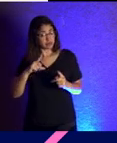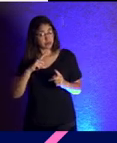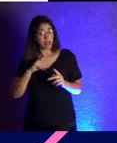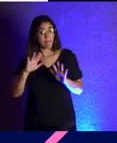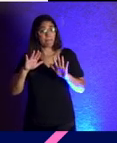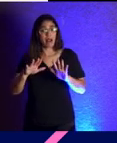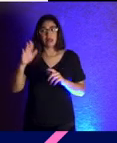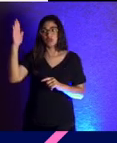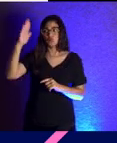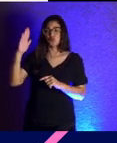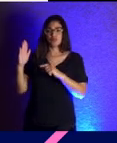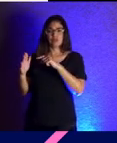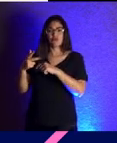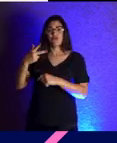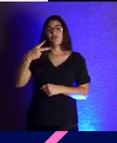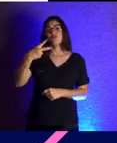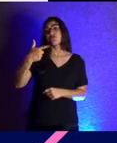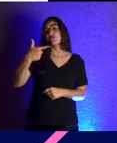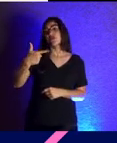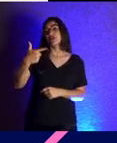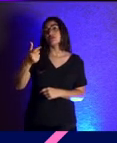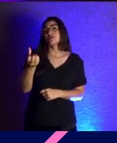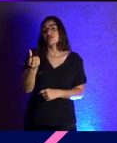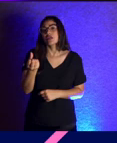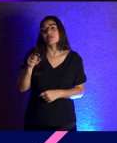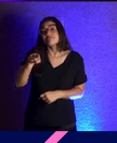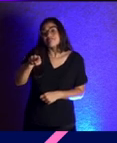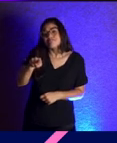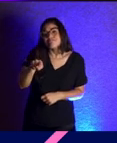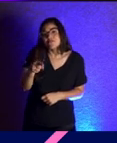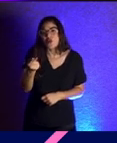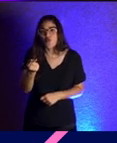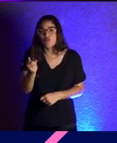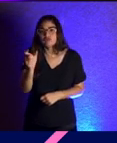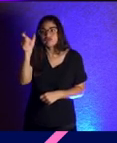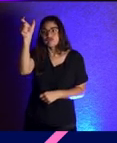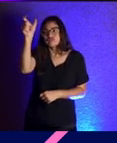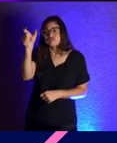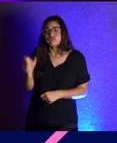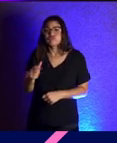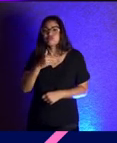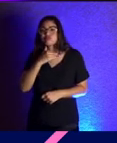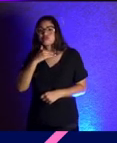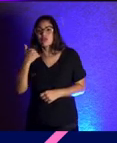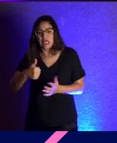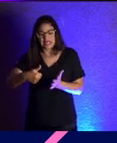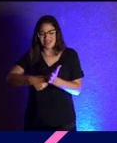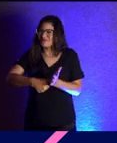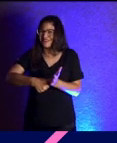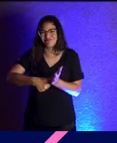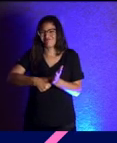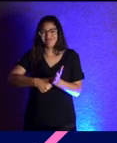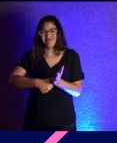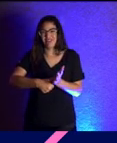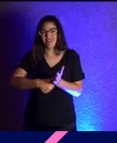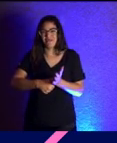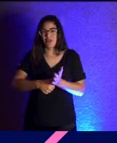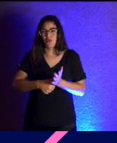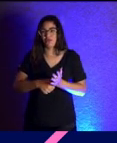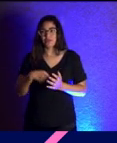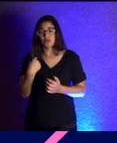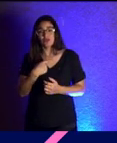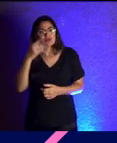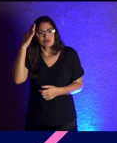no Brasil 26 mil mortos mortais de pessoas sem identificação. Então, eles não sabem o número de